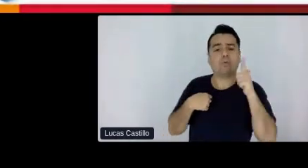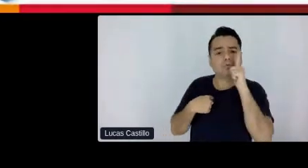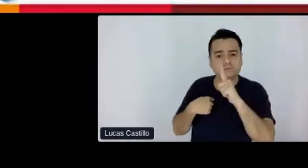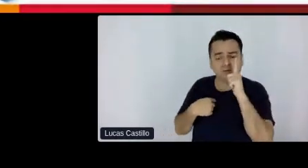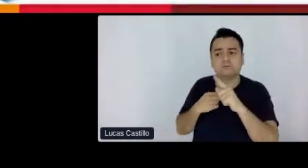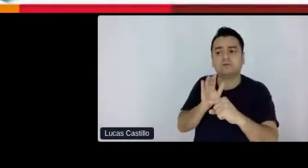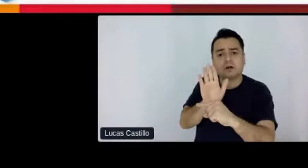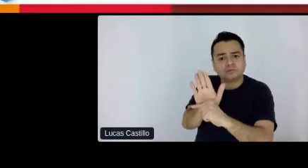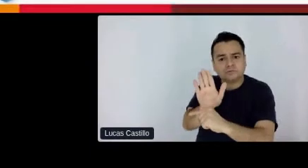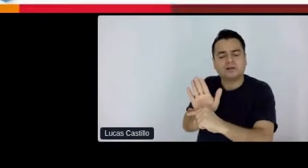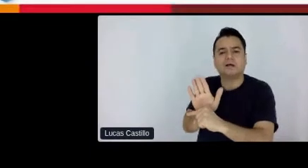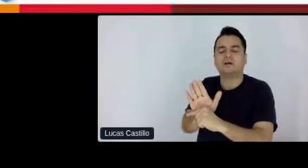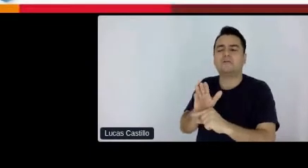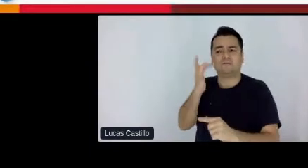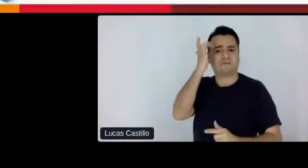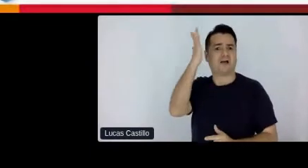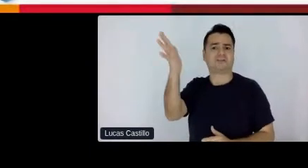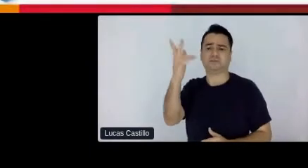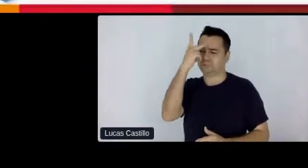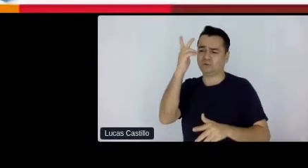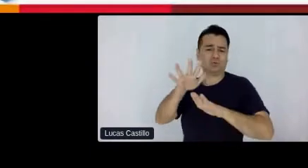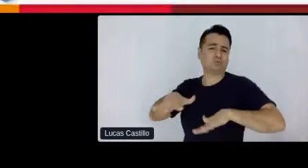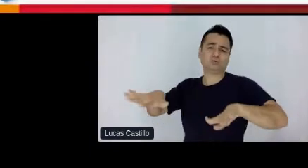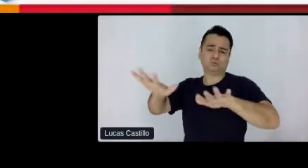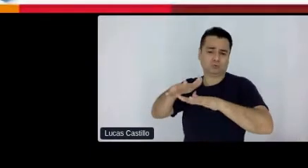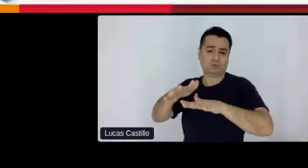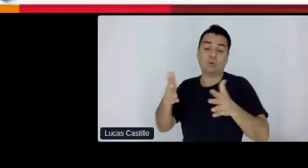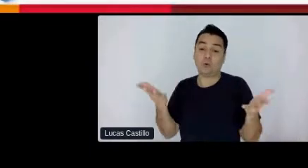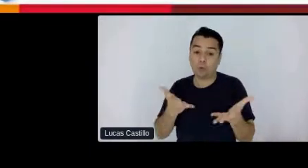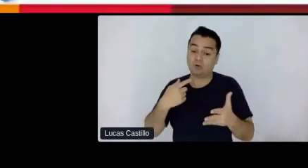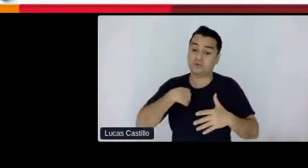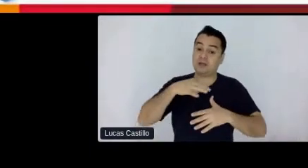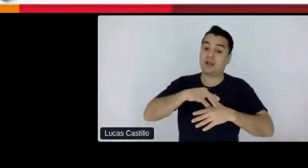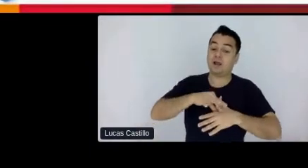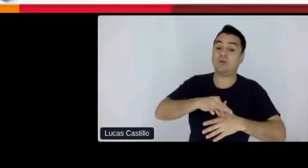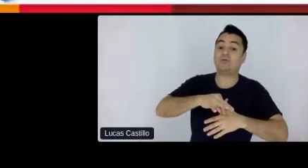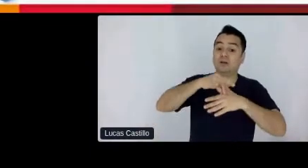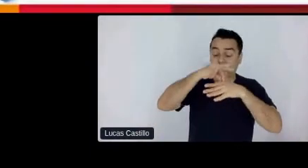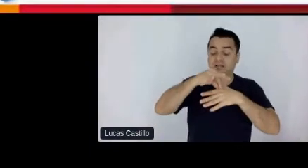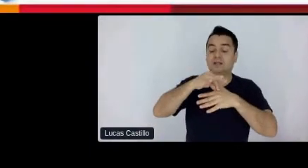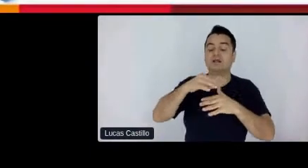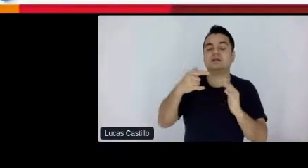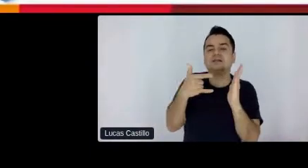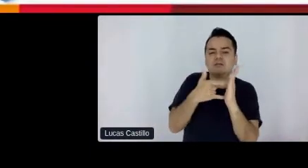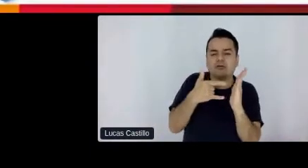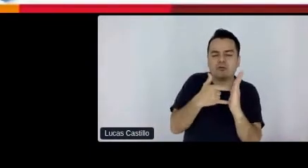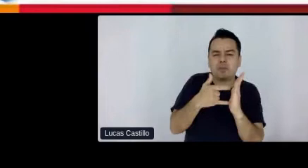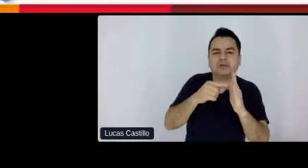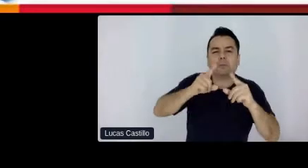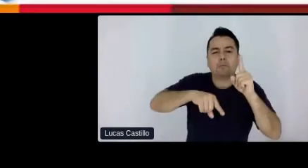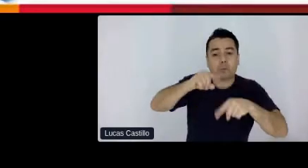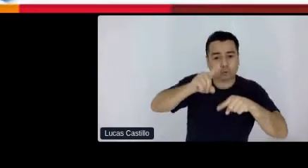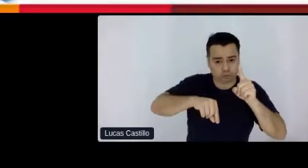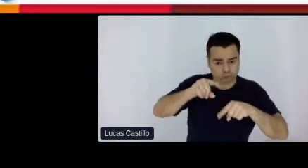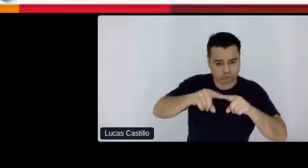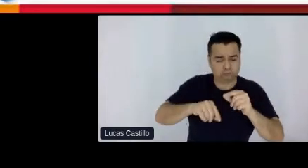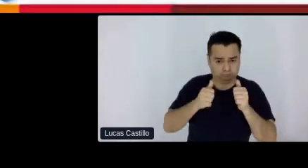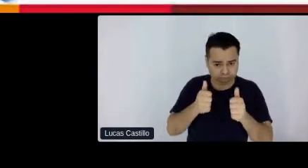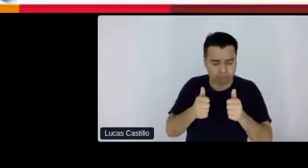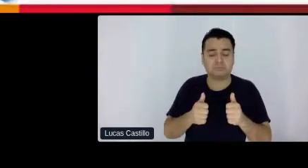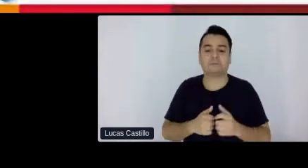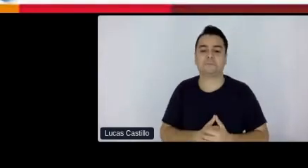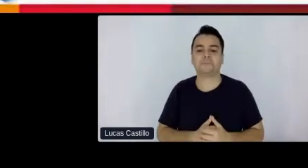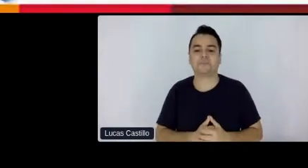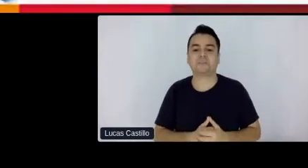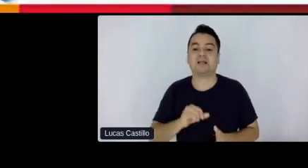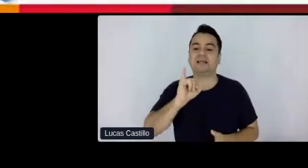para todos os tipos de pessoas. Hoje eu trabalho como líder de desenvolvimento de produtos na Envilha, né? Eu tenho também uma iniciativa